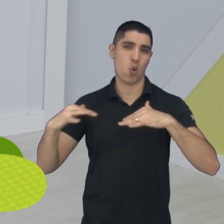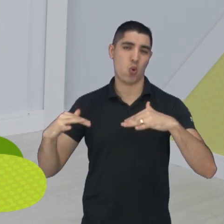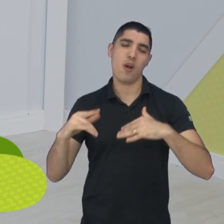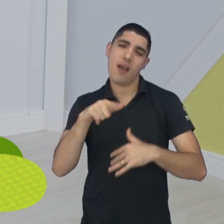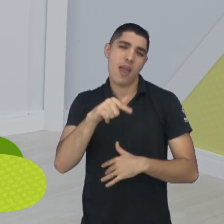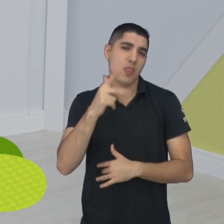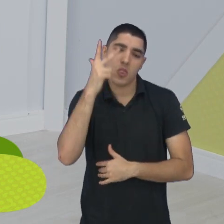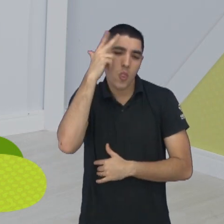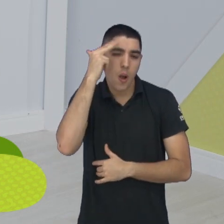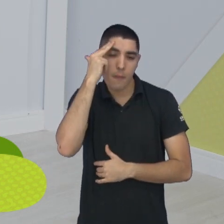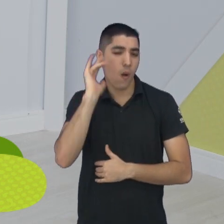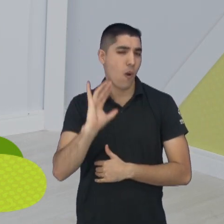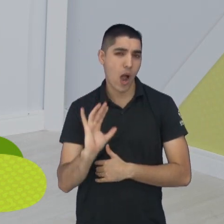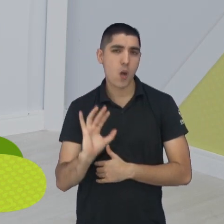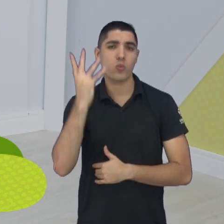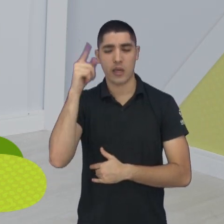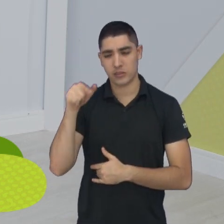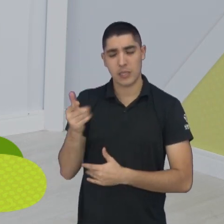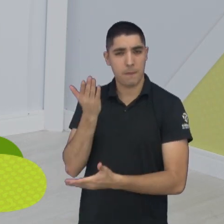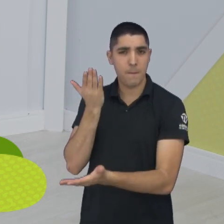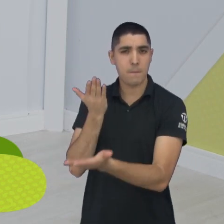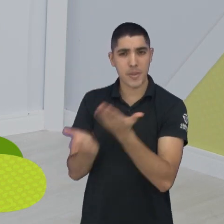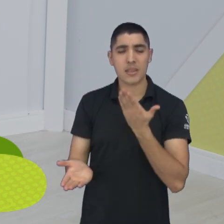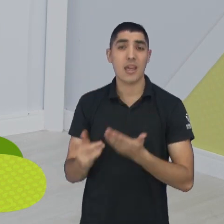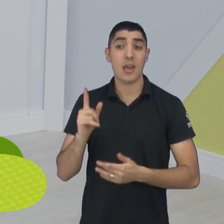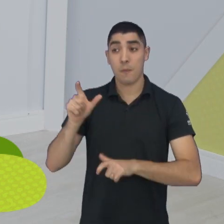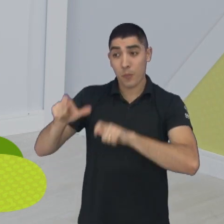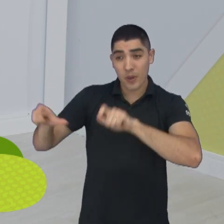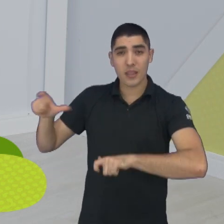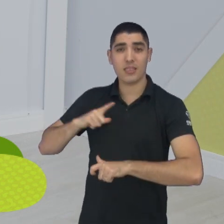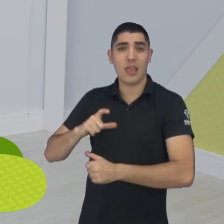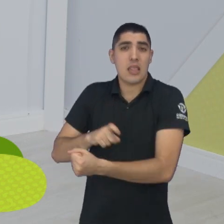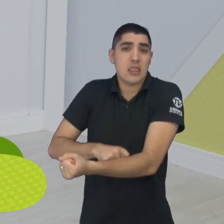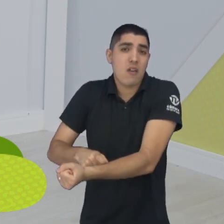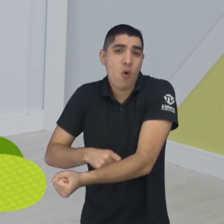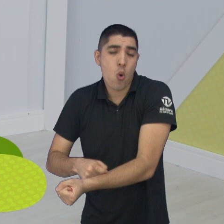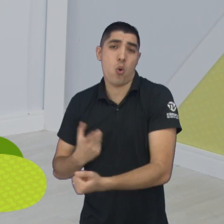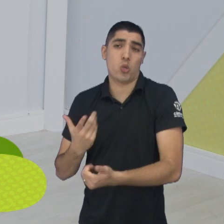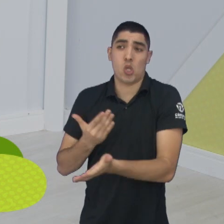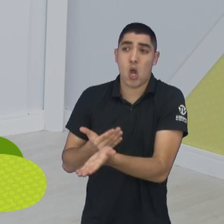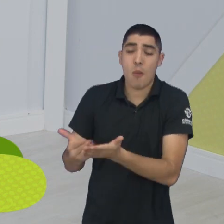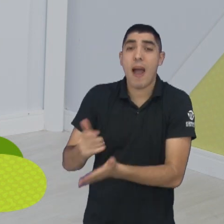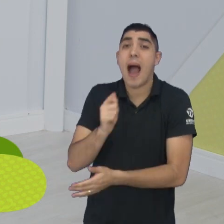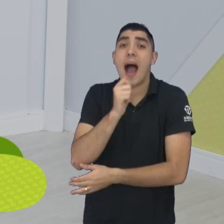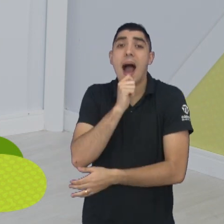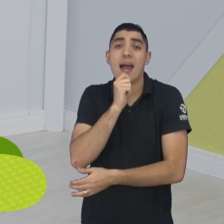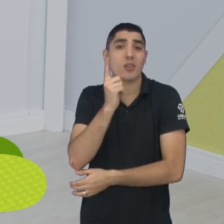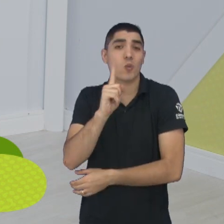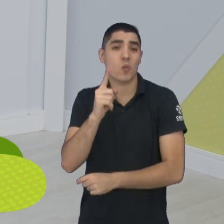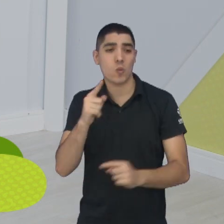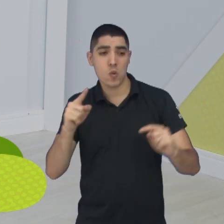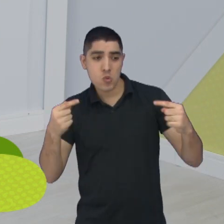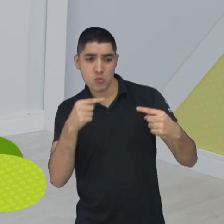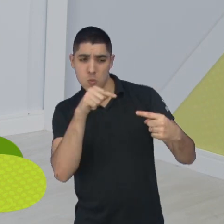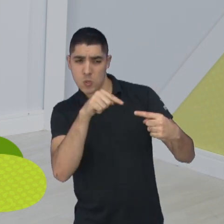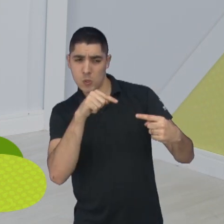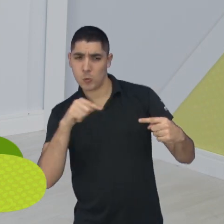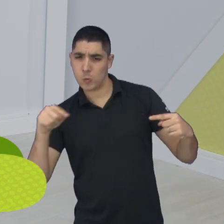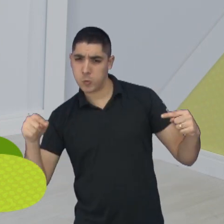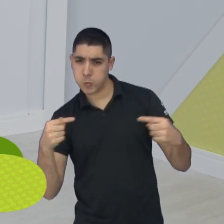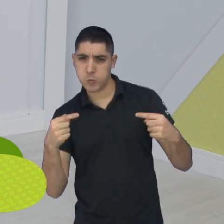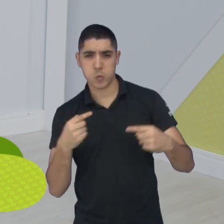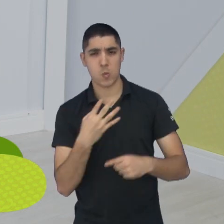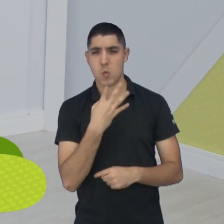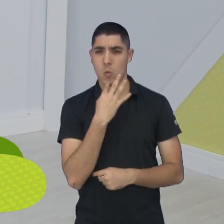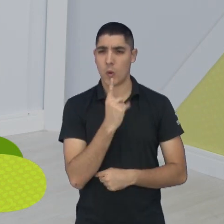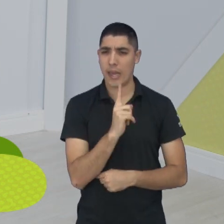em relação a todo o restante da competição. Tem aquele frio na barriga, é início, você não conhece muito bem os adversários, você sabe da tradição, você sabe